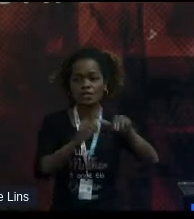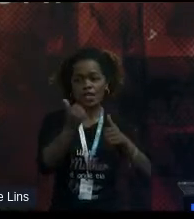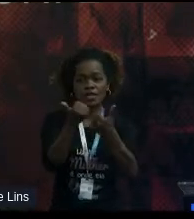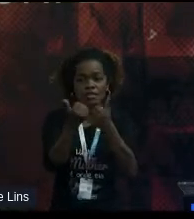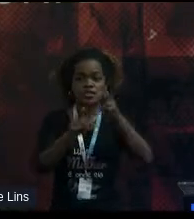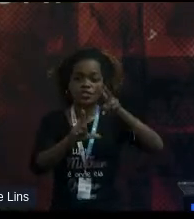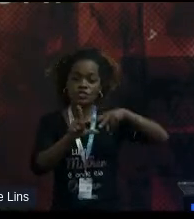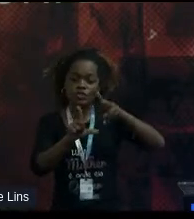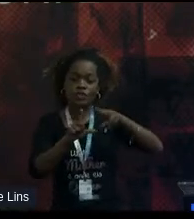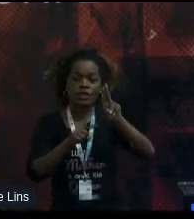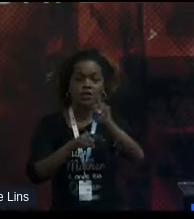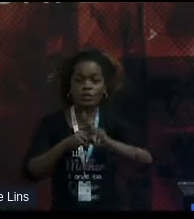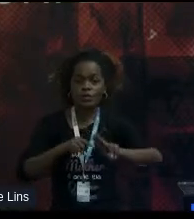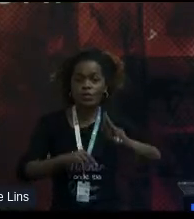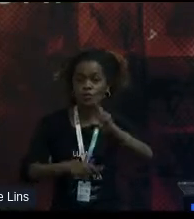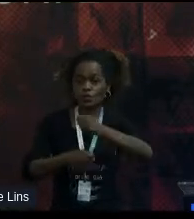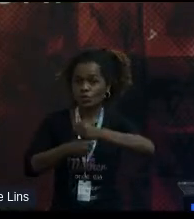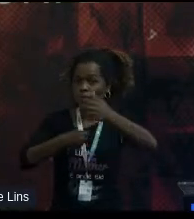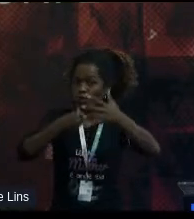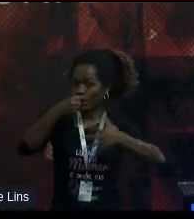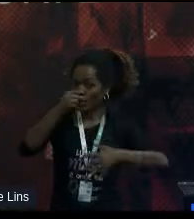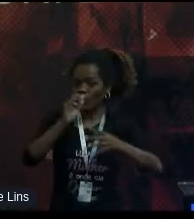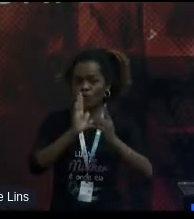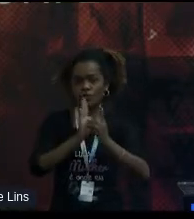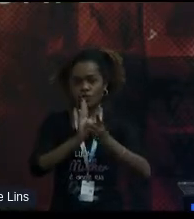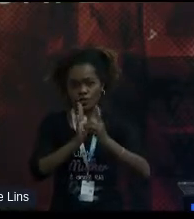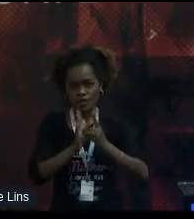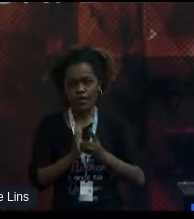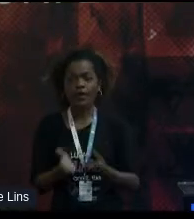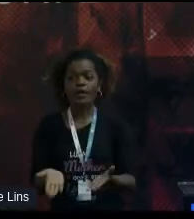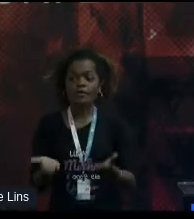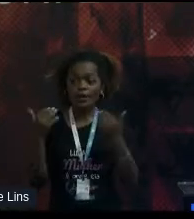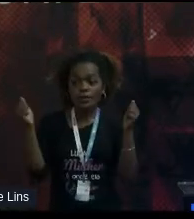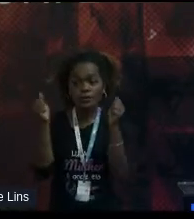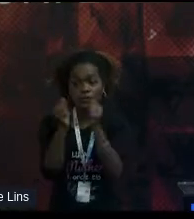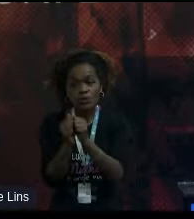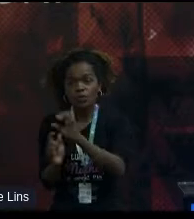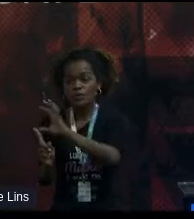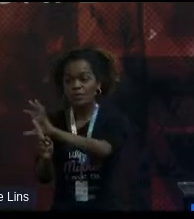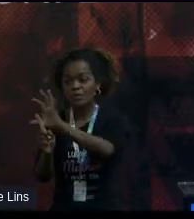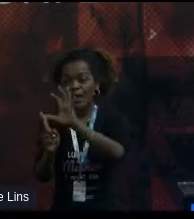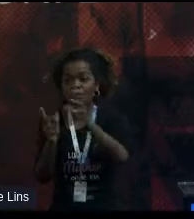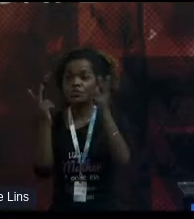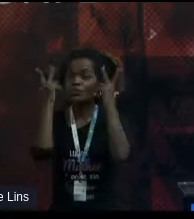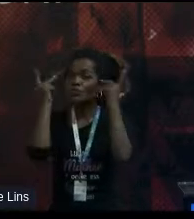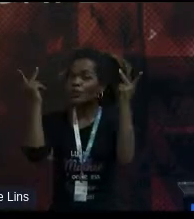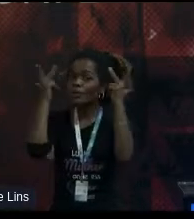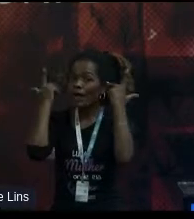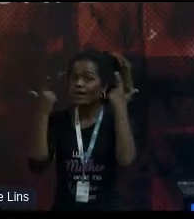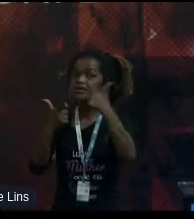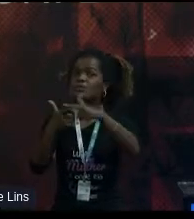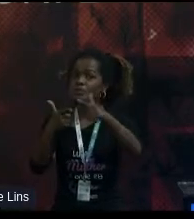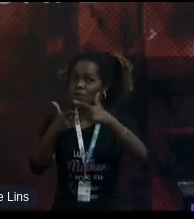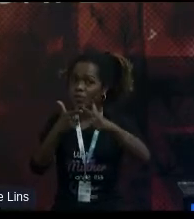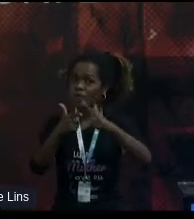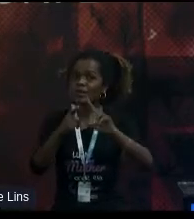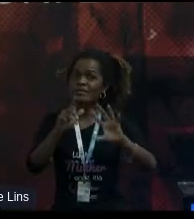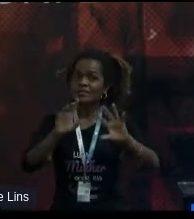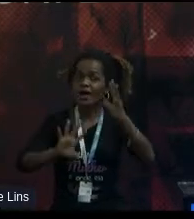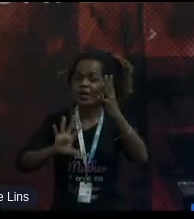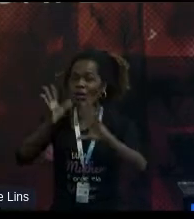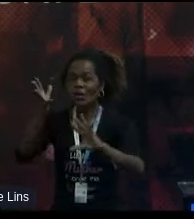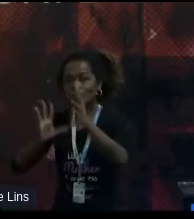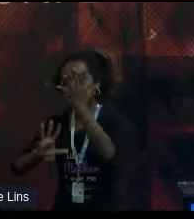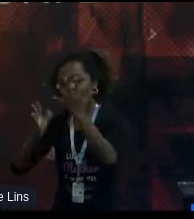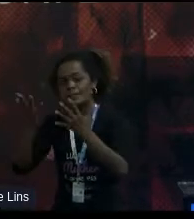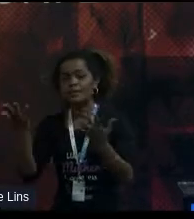dos conteúdos digitais. Vamos falar também dos impactos mais comuns que esses problemas geram e trazer